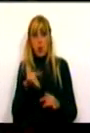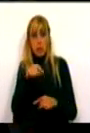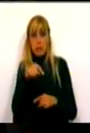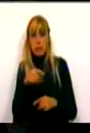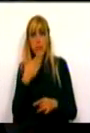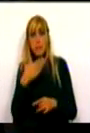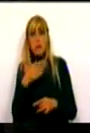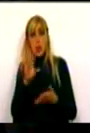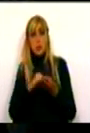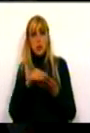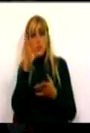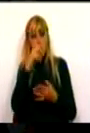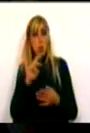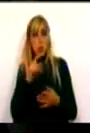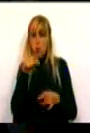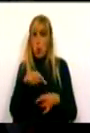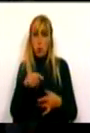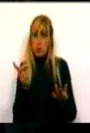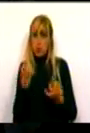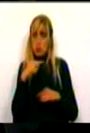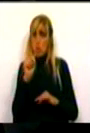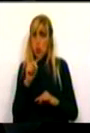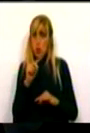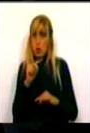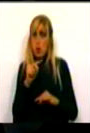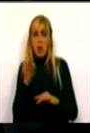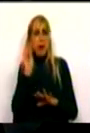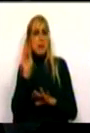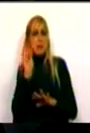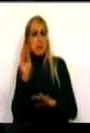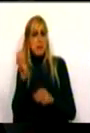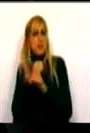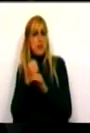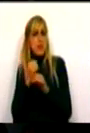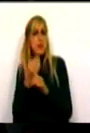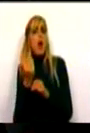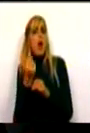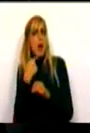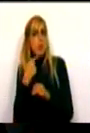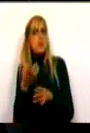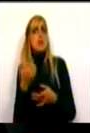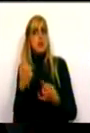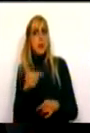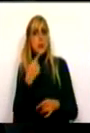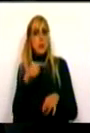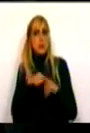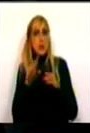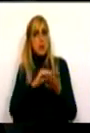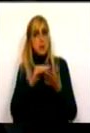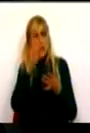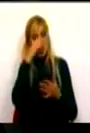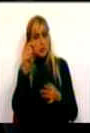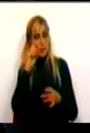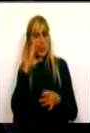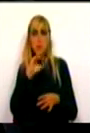quero porque o estado não há respostas hoje é que chama os seus serviços de gás assim tivemos um tabu que depois de estado da proteção